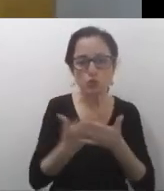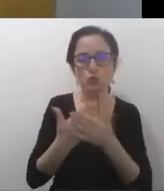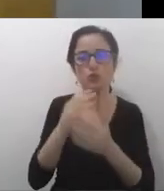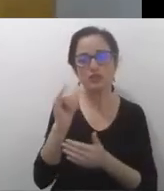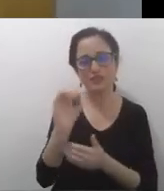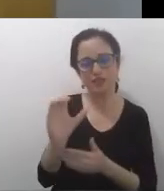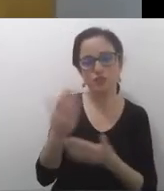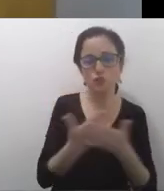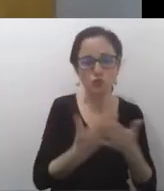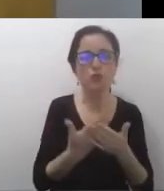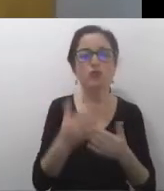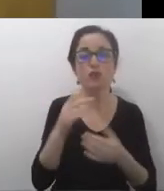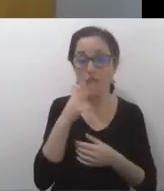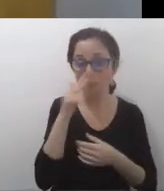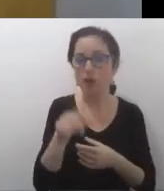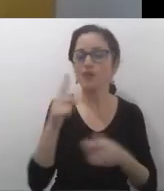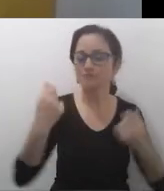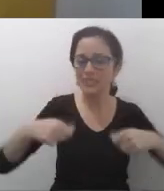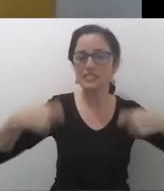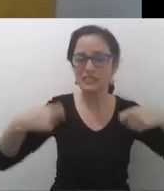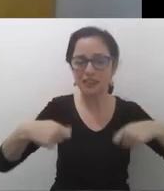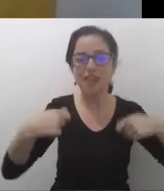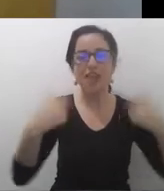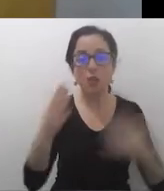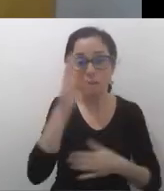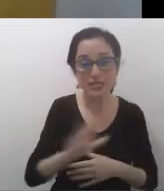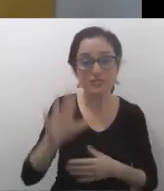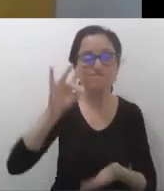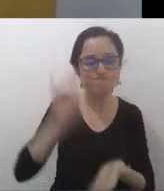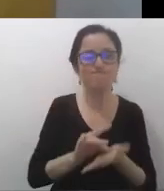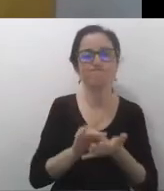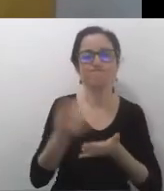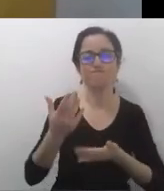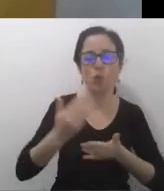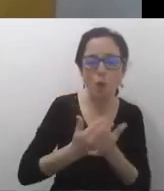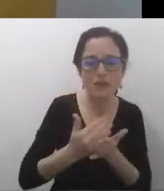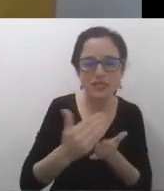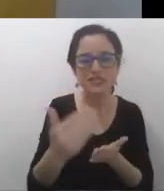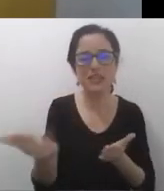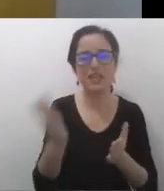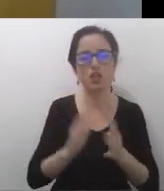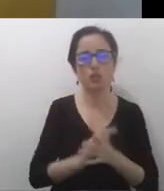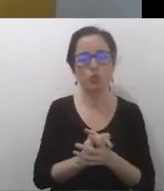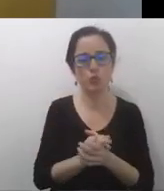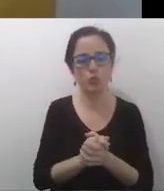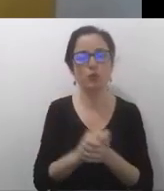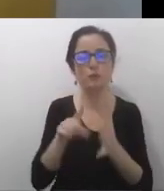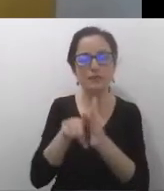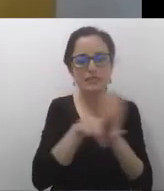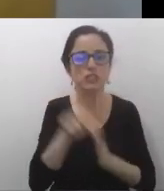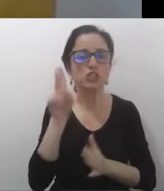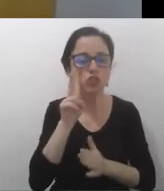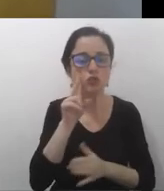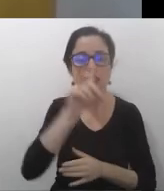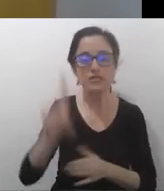iam atacar o IAC, e acho que isso é muito necessário. Agora, no Brasil, de fato, a gente está engatinhando